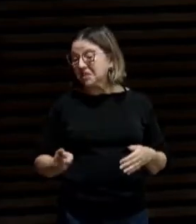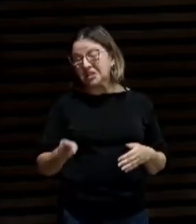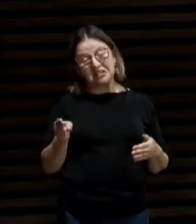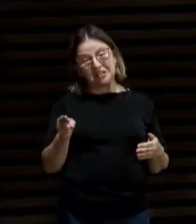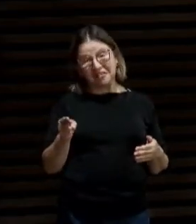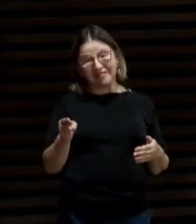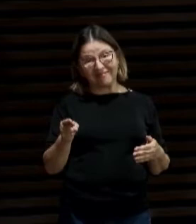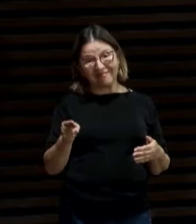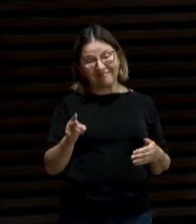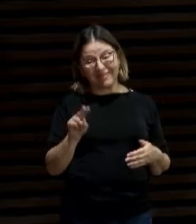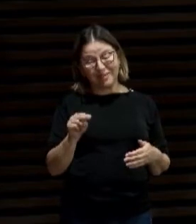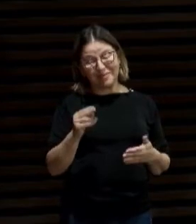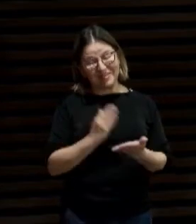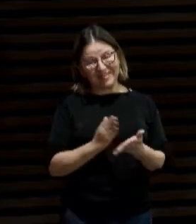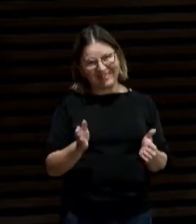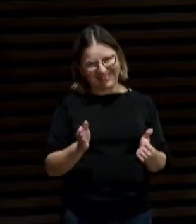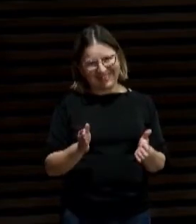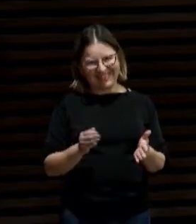Momentâneo.